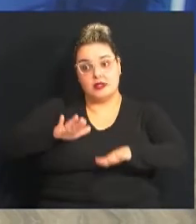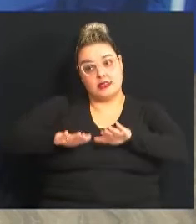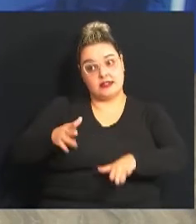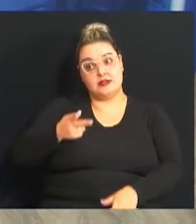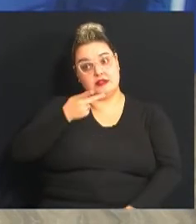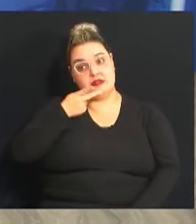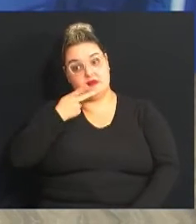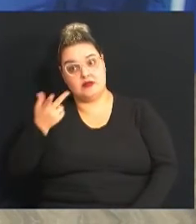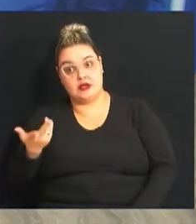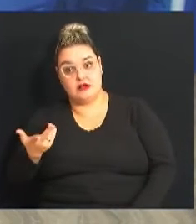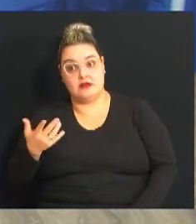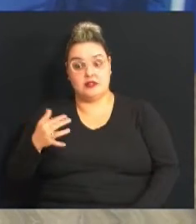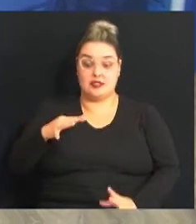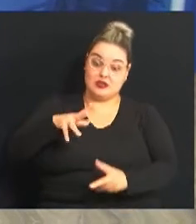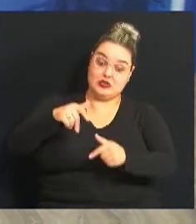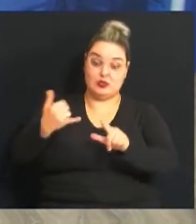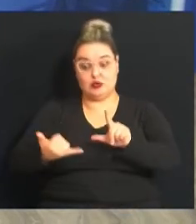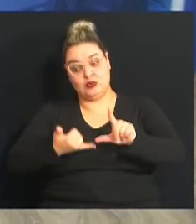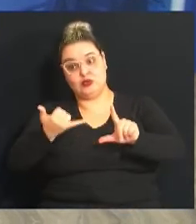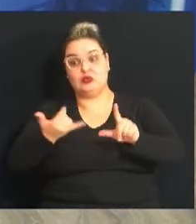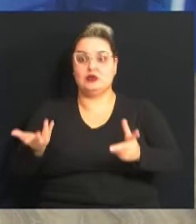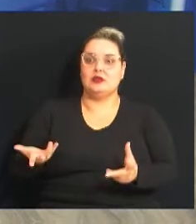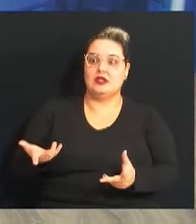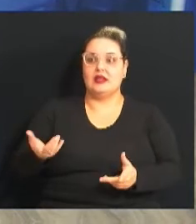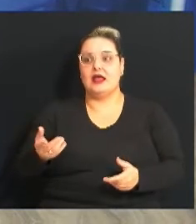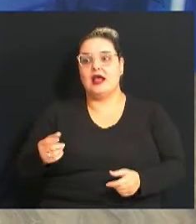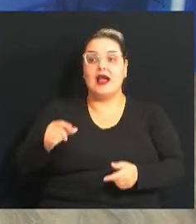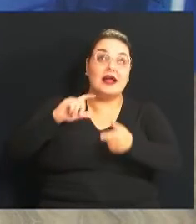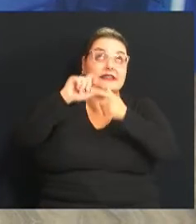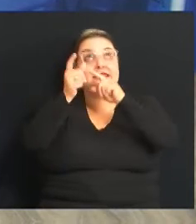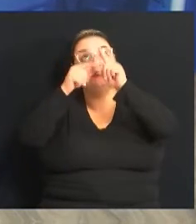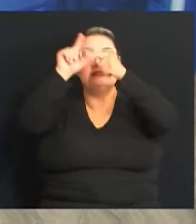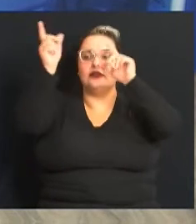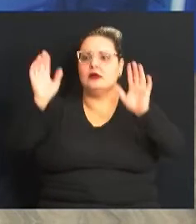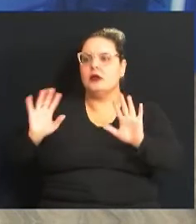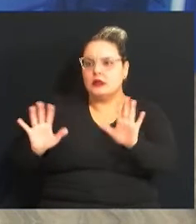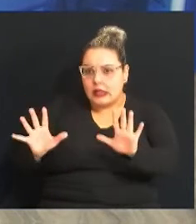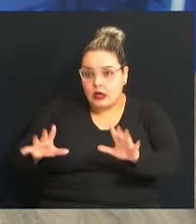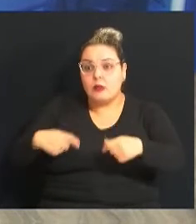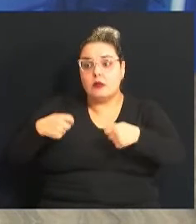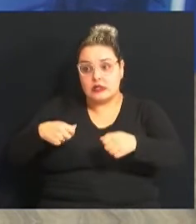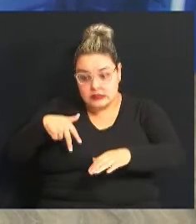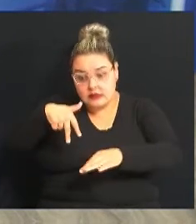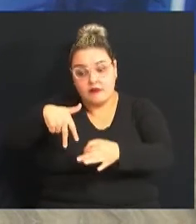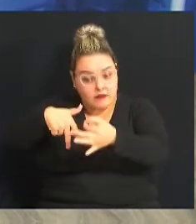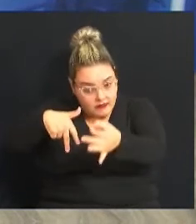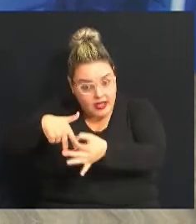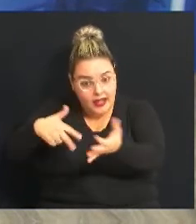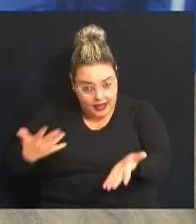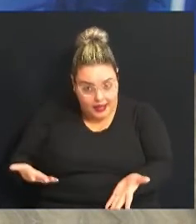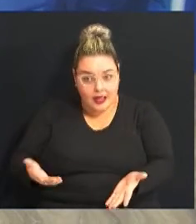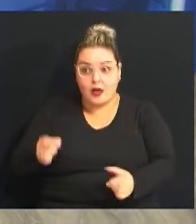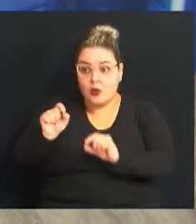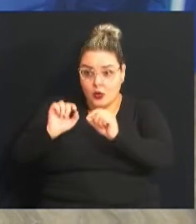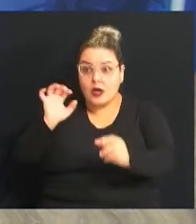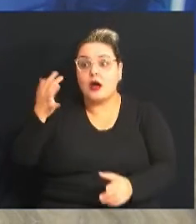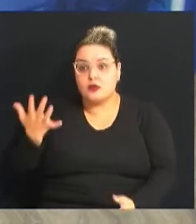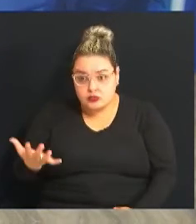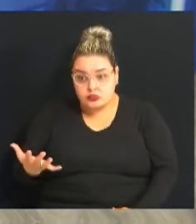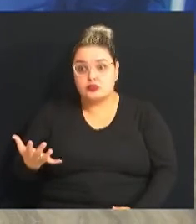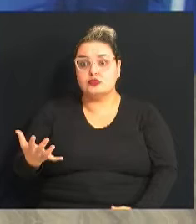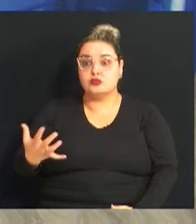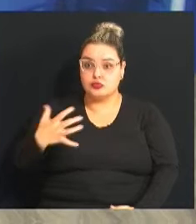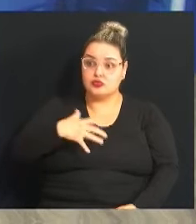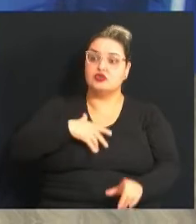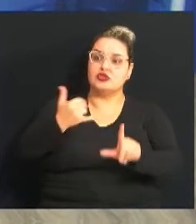este mundo lúdico, né? Virou estrelinha, tá viajando. Ela falou, não, você precisa contar para ela o que aconteceu de uma forma lúdica. Então